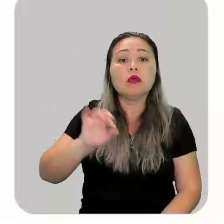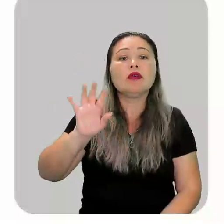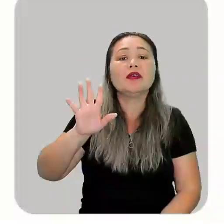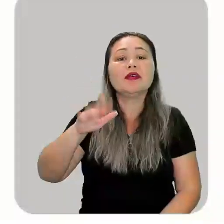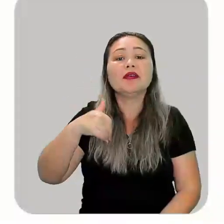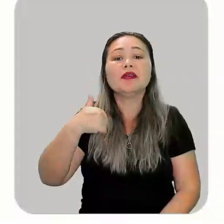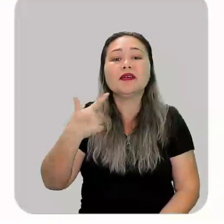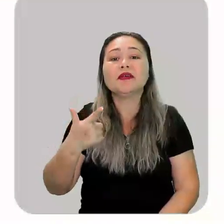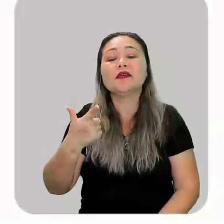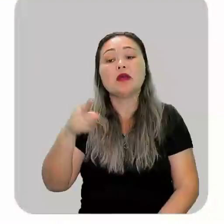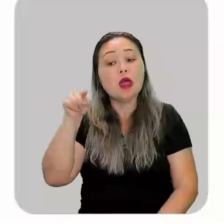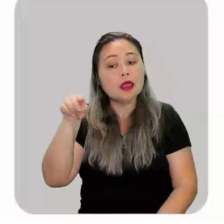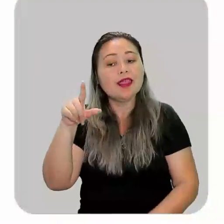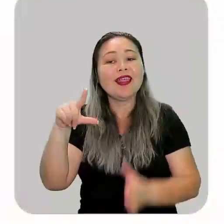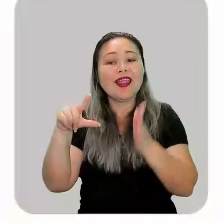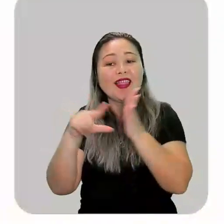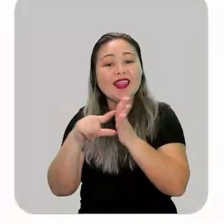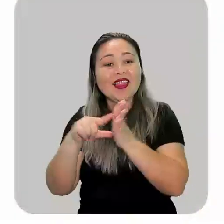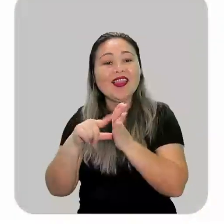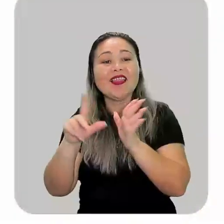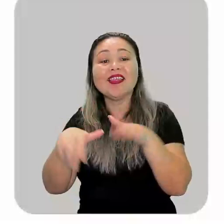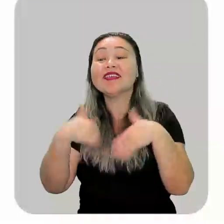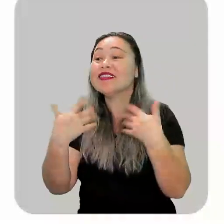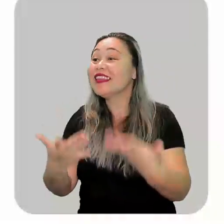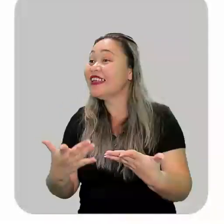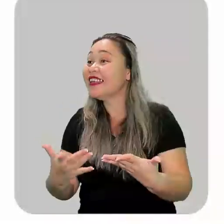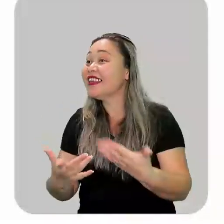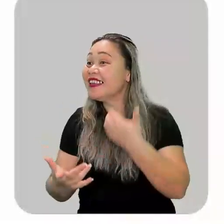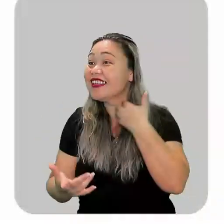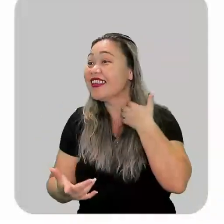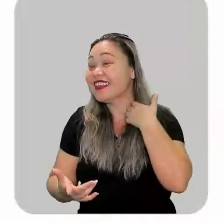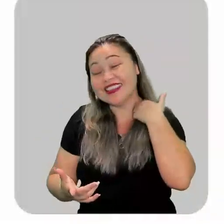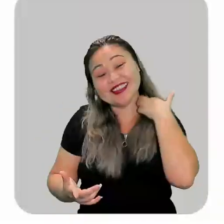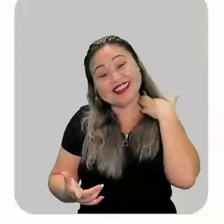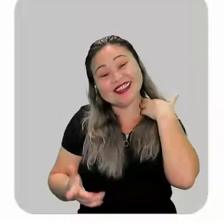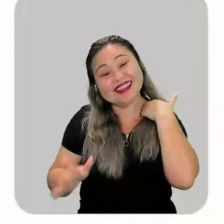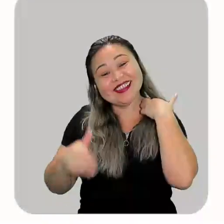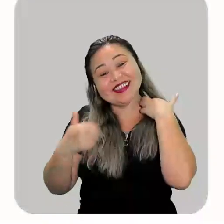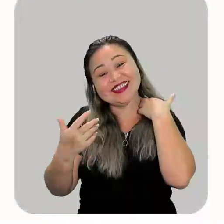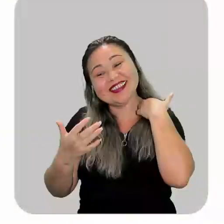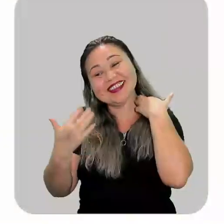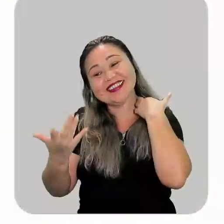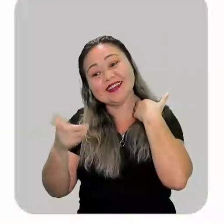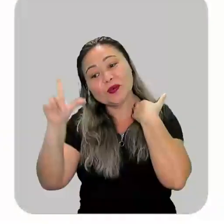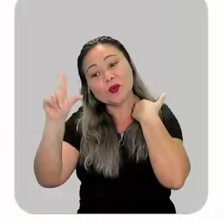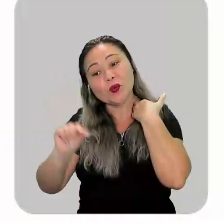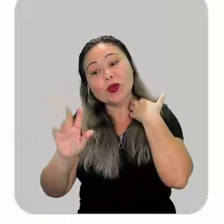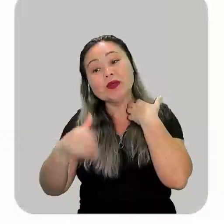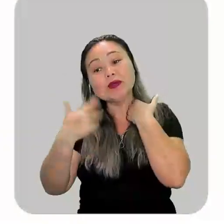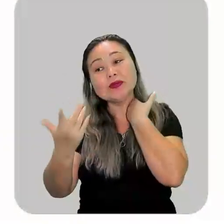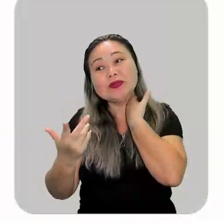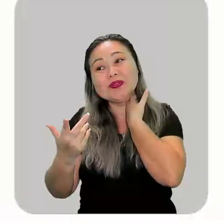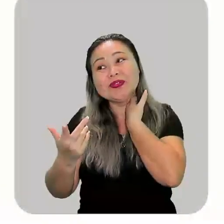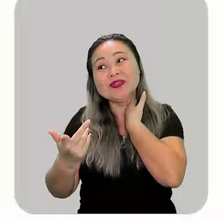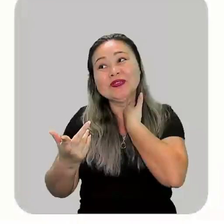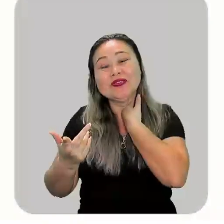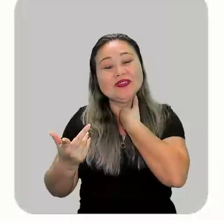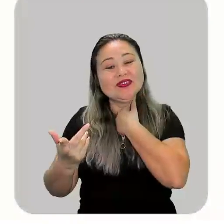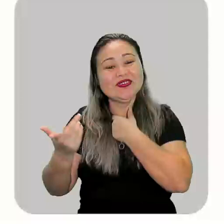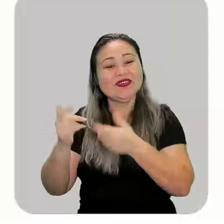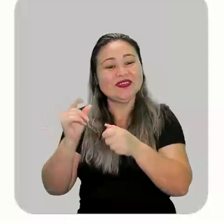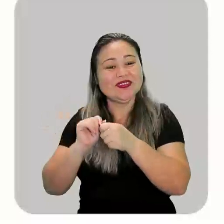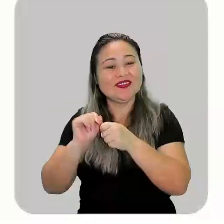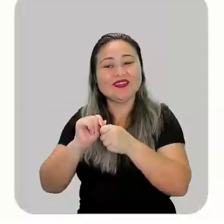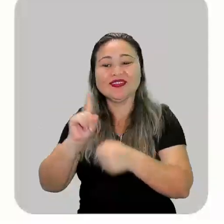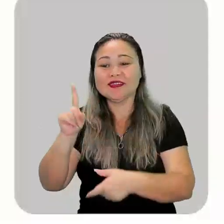celulares nessa loja deverá ser de quanto que ele vai reduzir aí, ó,